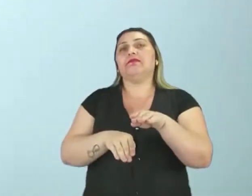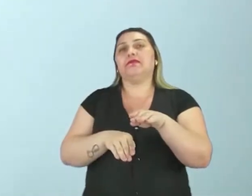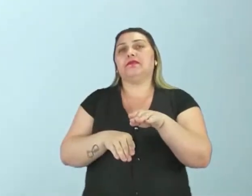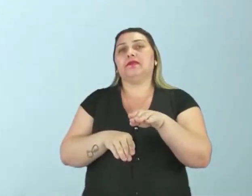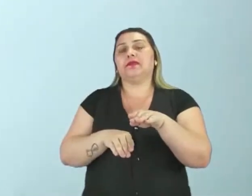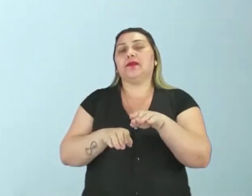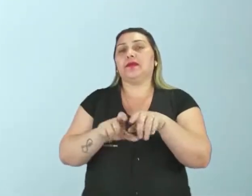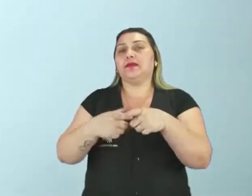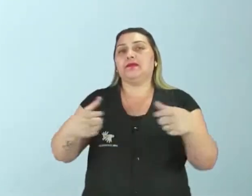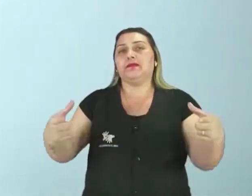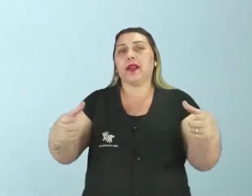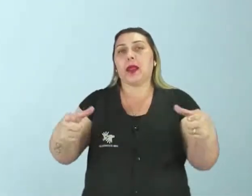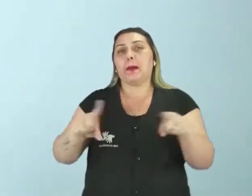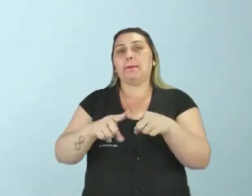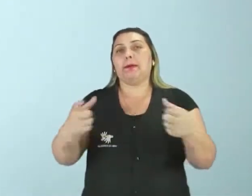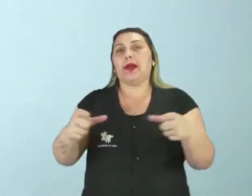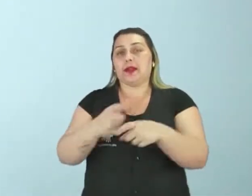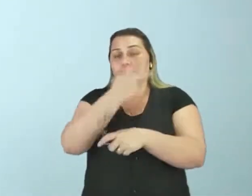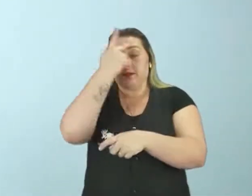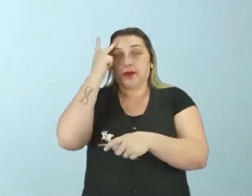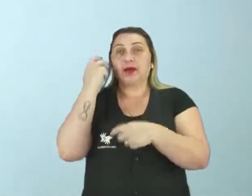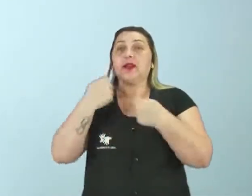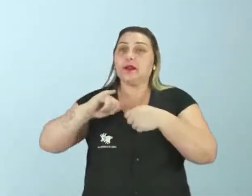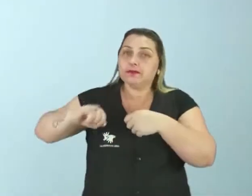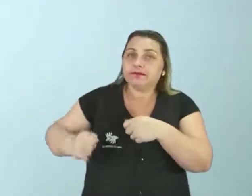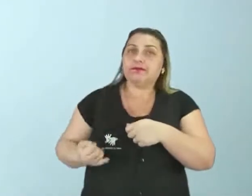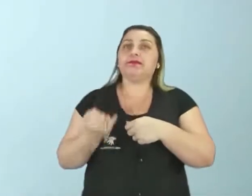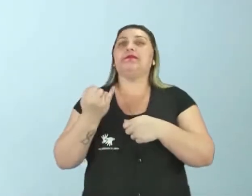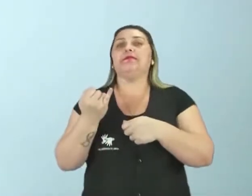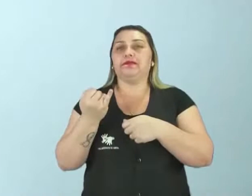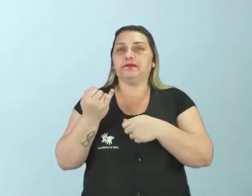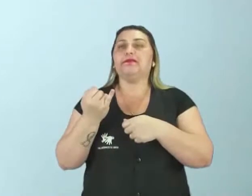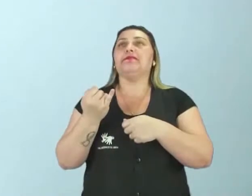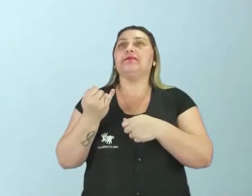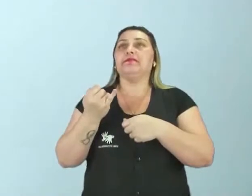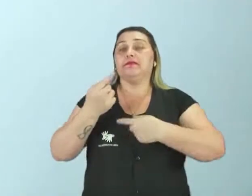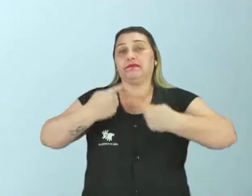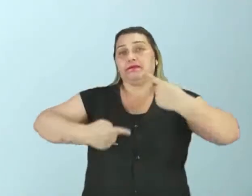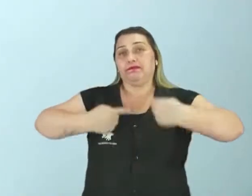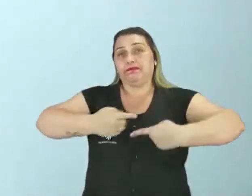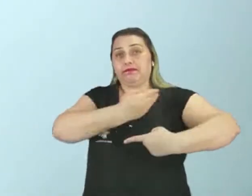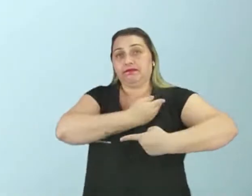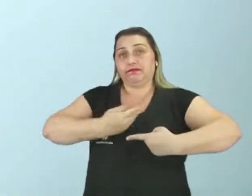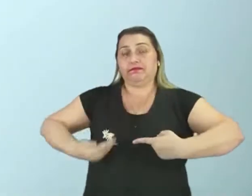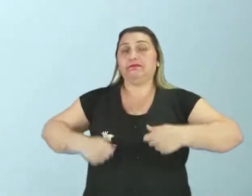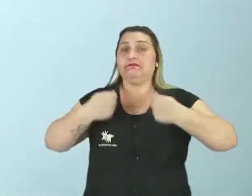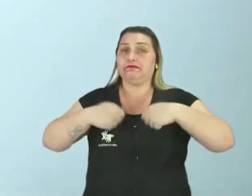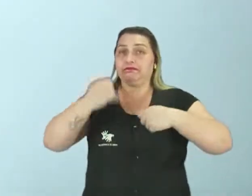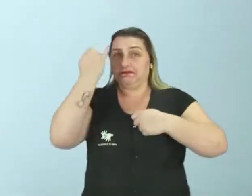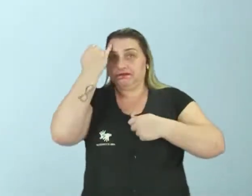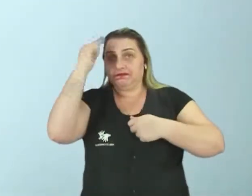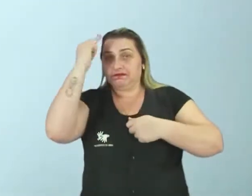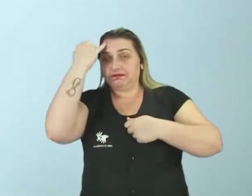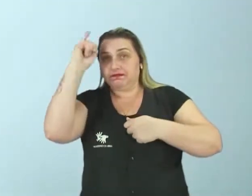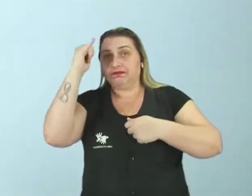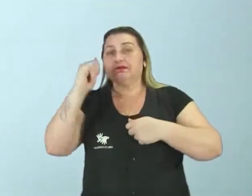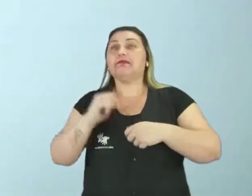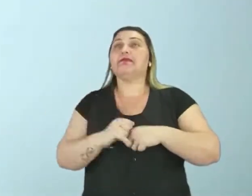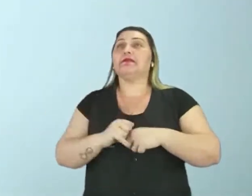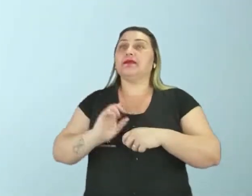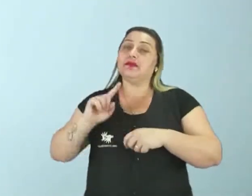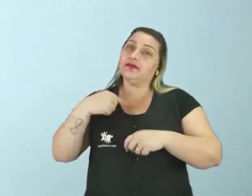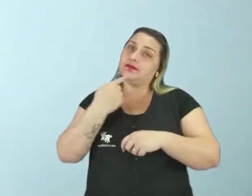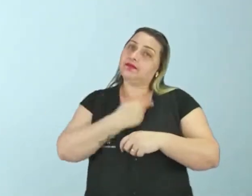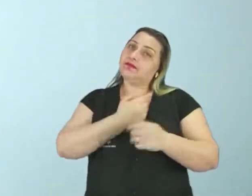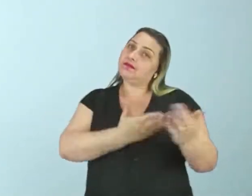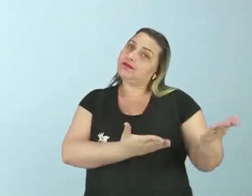não aumente, mas que as pessoas possam ter oportunidades. Então, essas políticas que devem ser criadas são políticas para que os